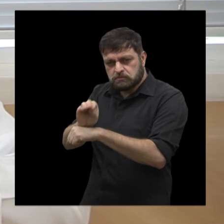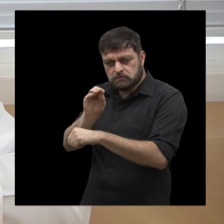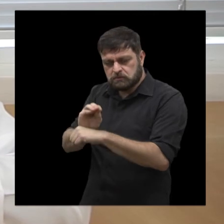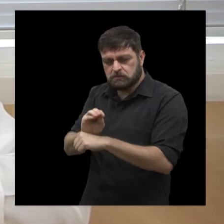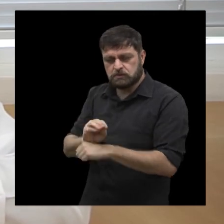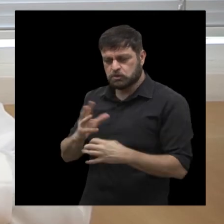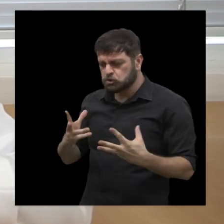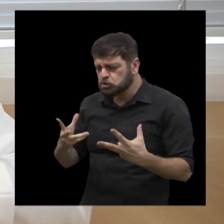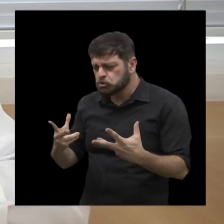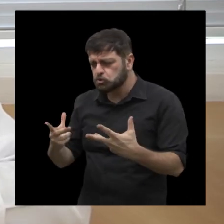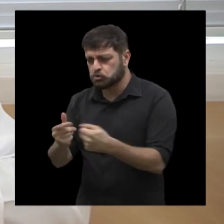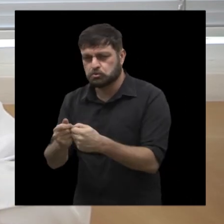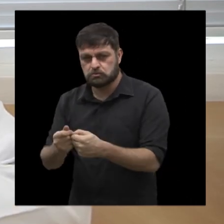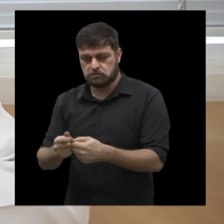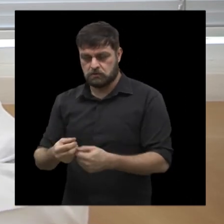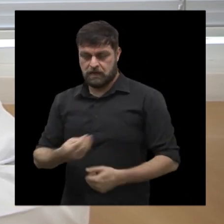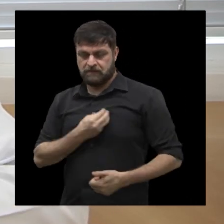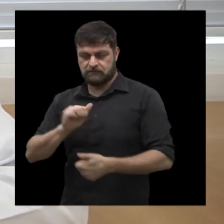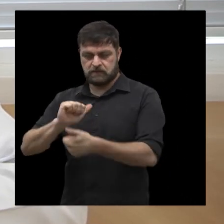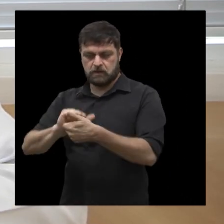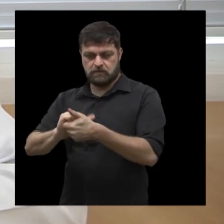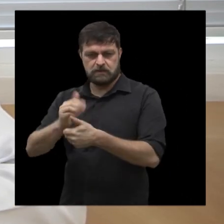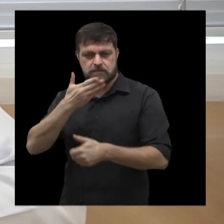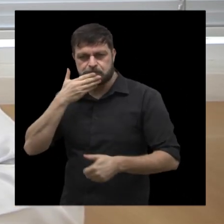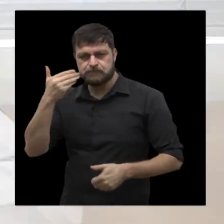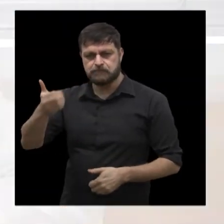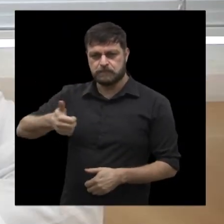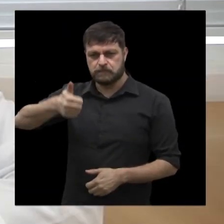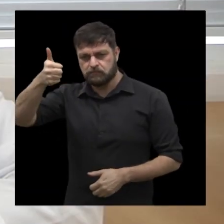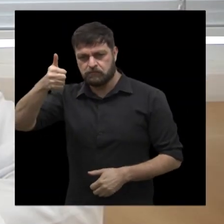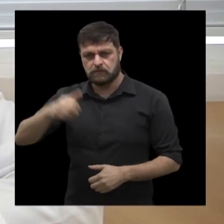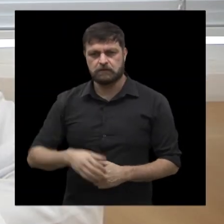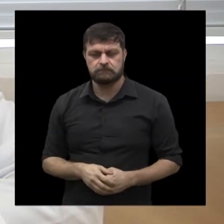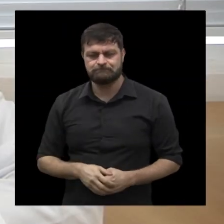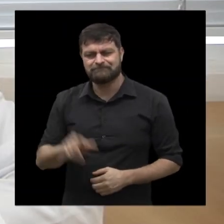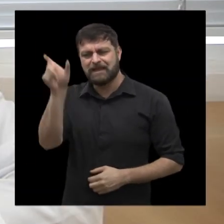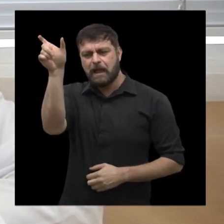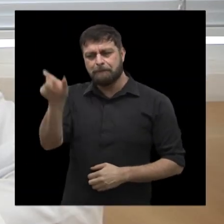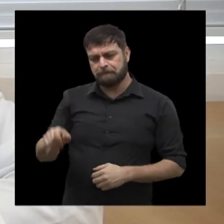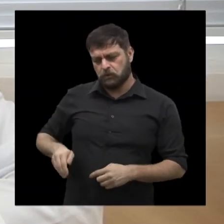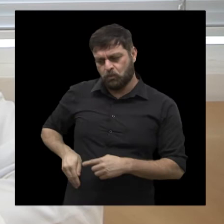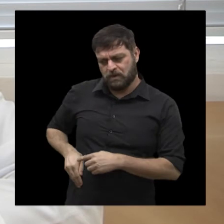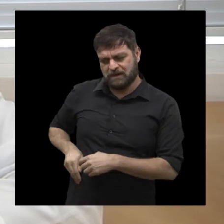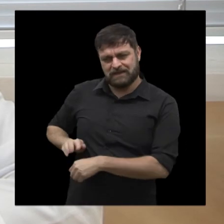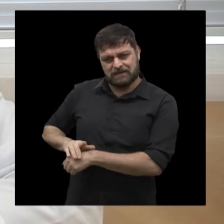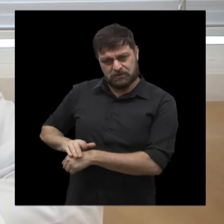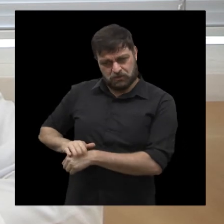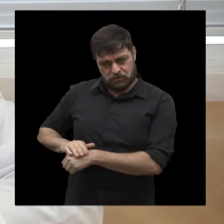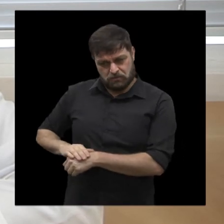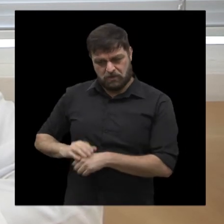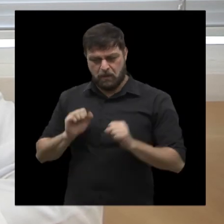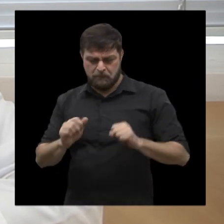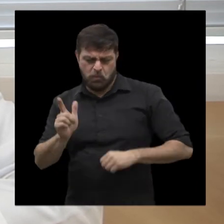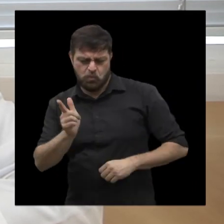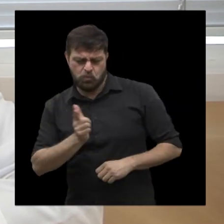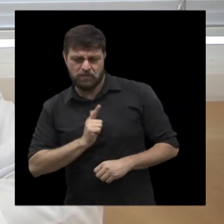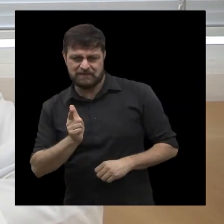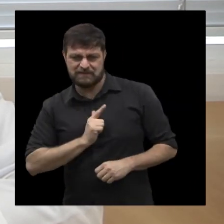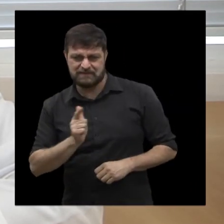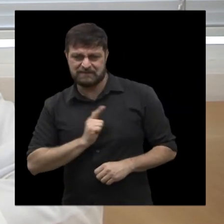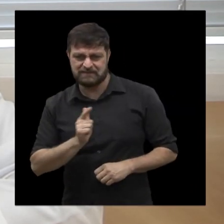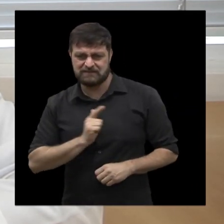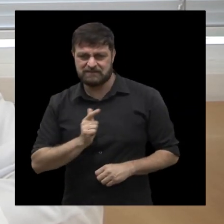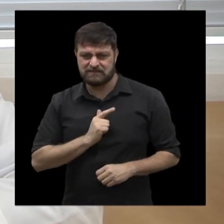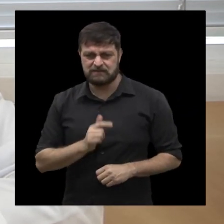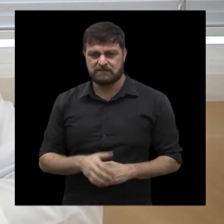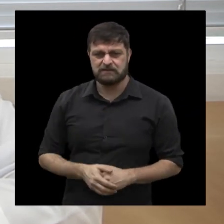integral e melhorar muito a qualidade de vida dessas pessoas. Os pacientes, eles podem apresentar alterações